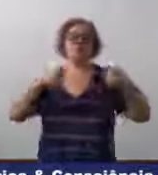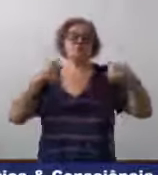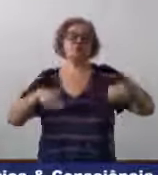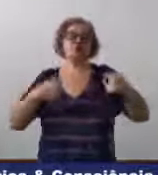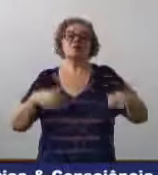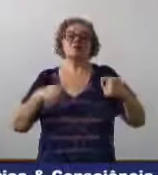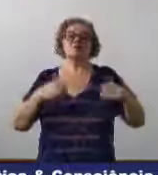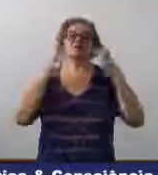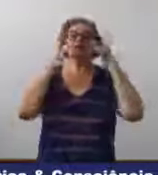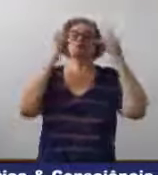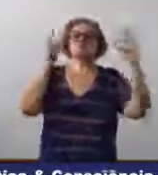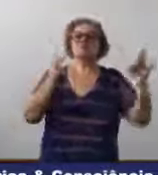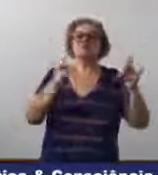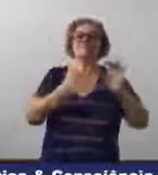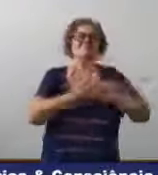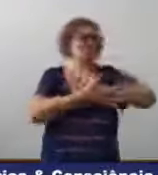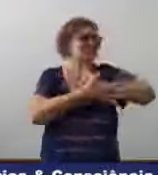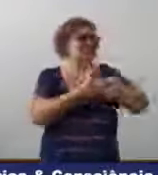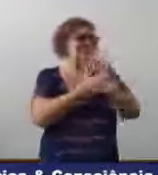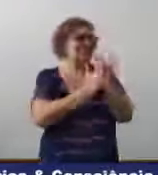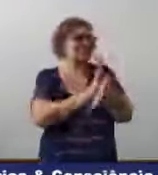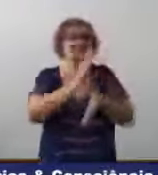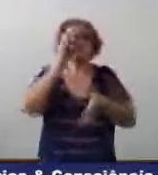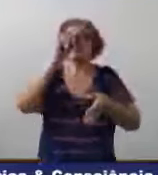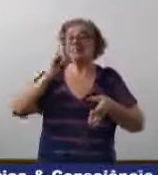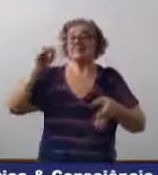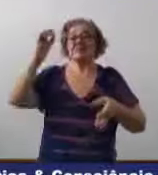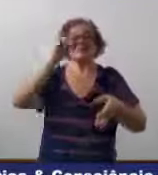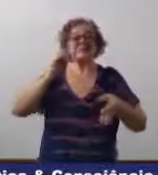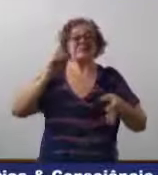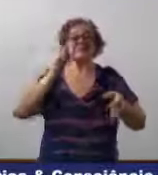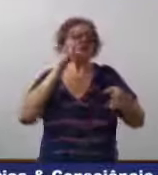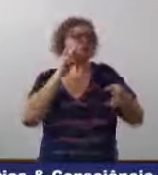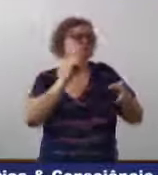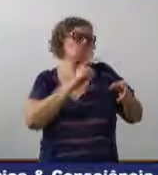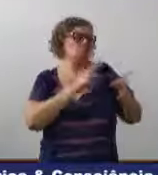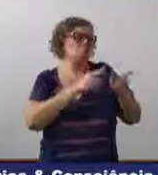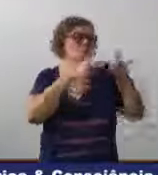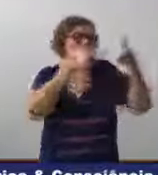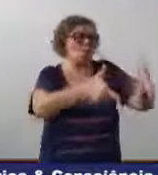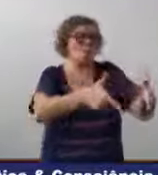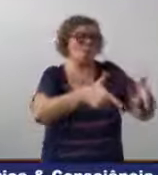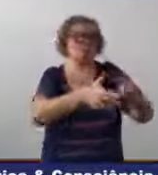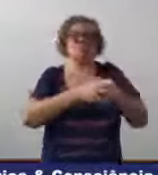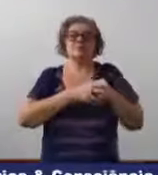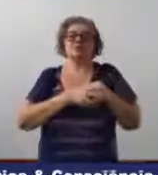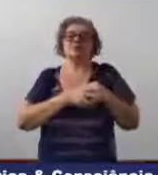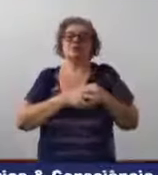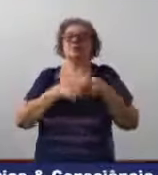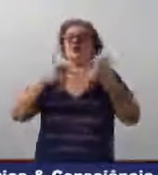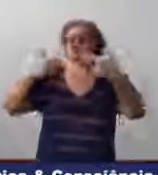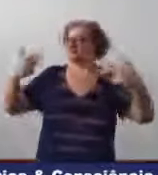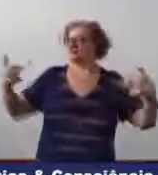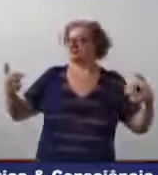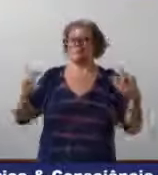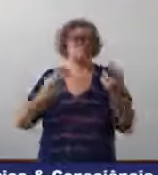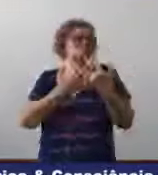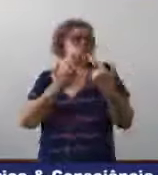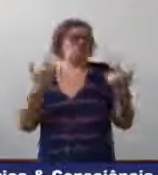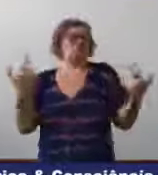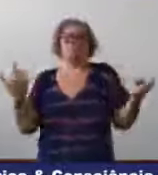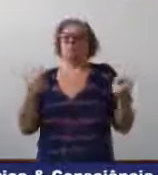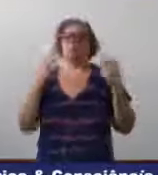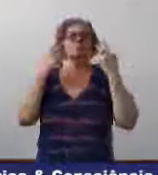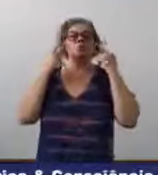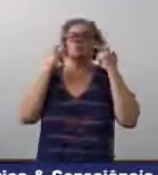capacidade de observação e nenhuma capacidade de intervenção. As coisas eram como eram